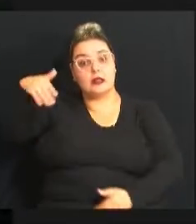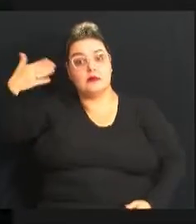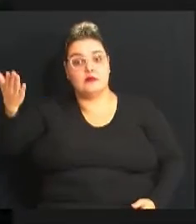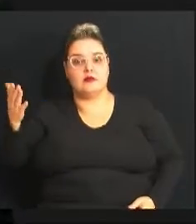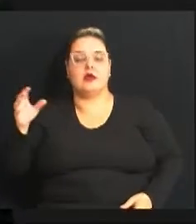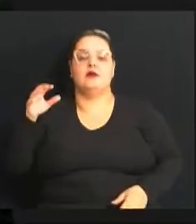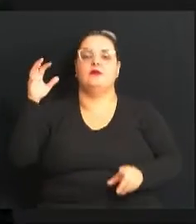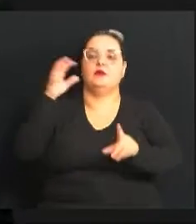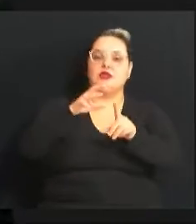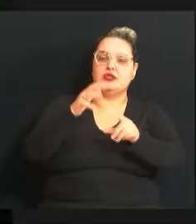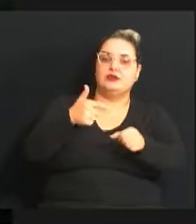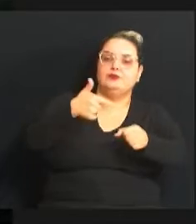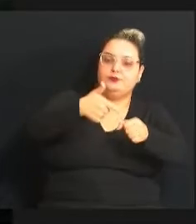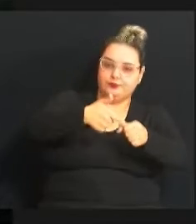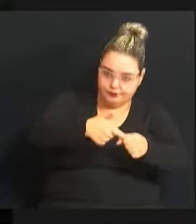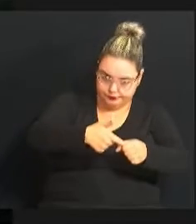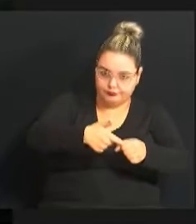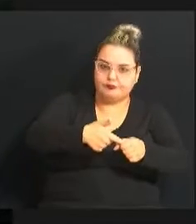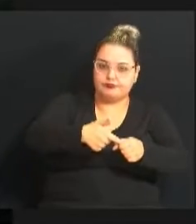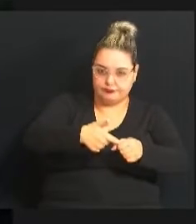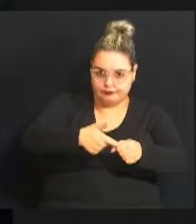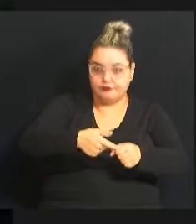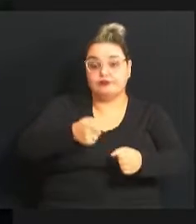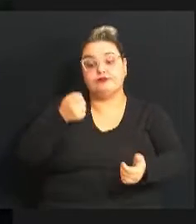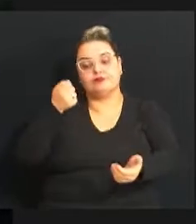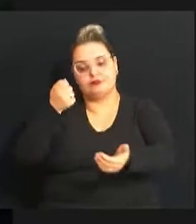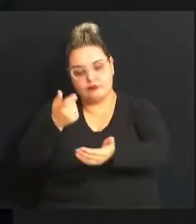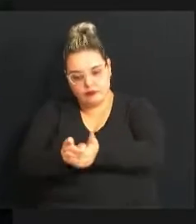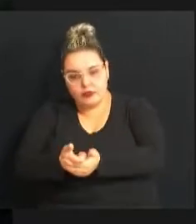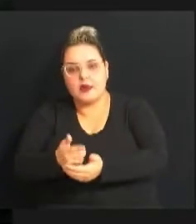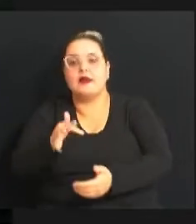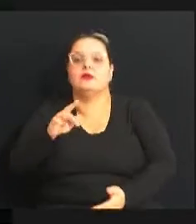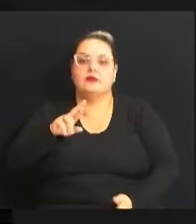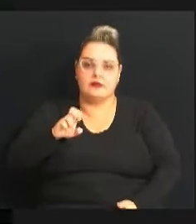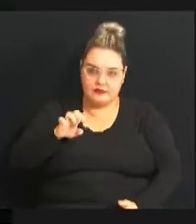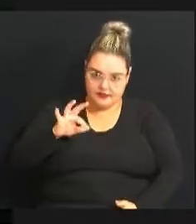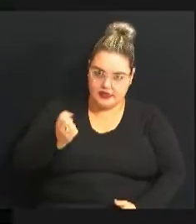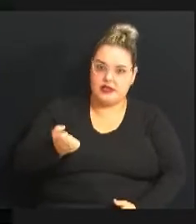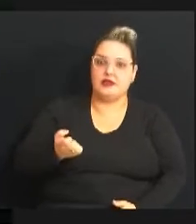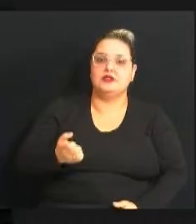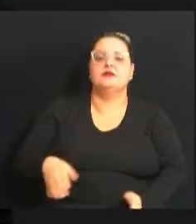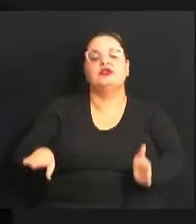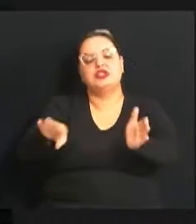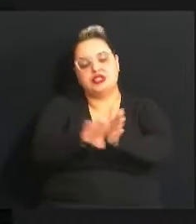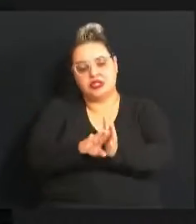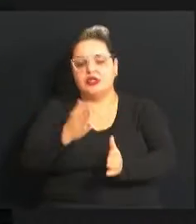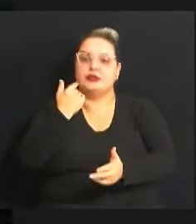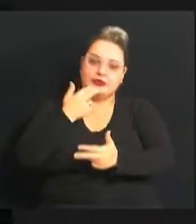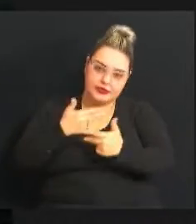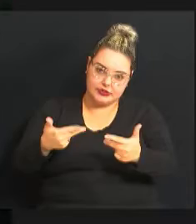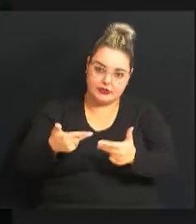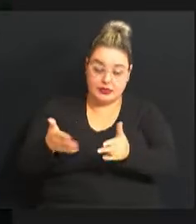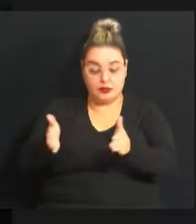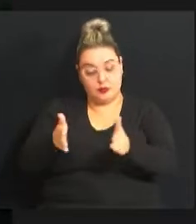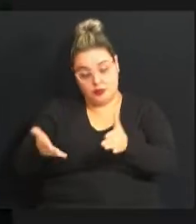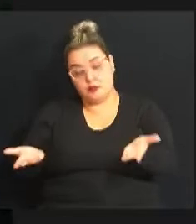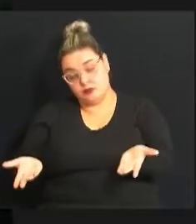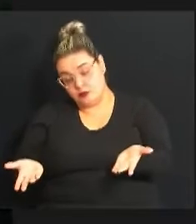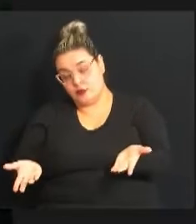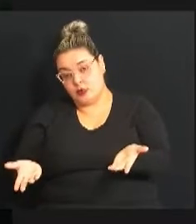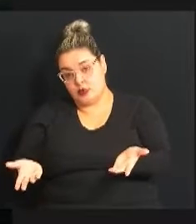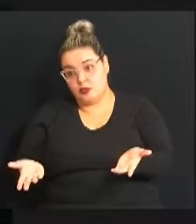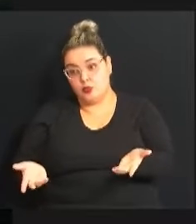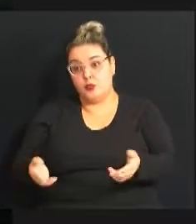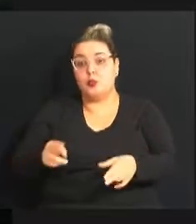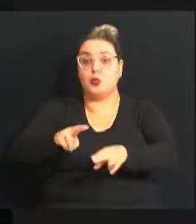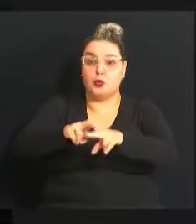combustível, que vai bater no custo do frete, que vai bater no preço dos alimentos, em alguma hora, né? Por isso que, né, a redução